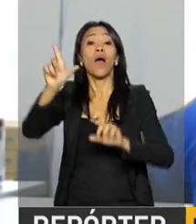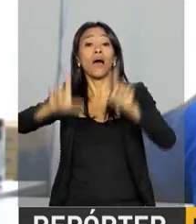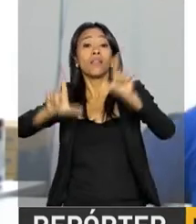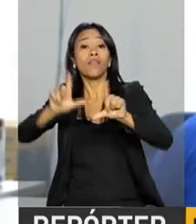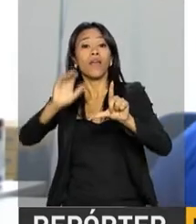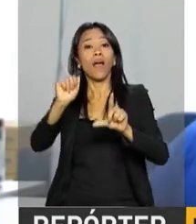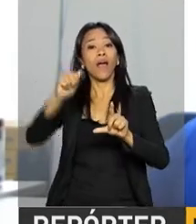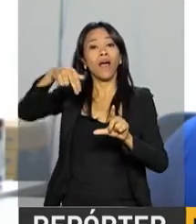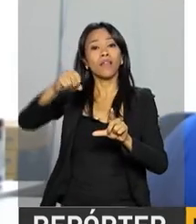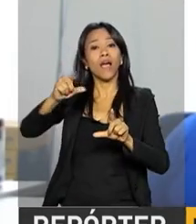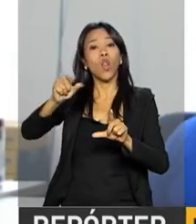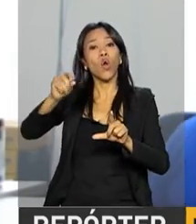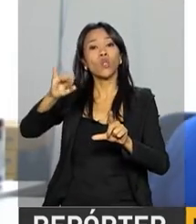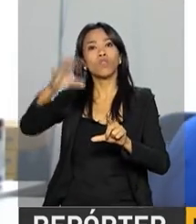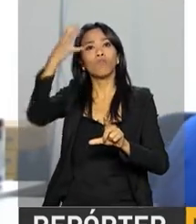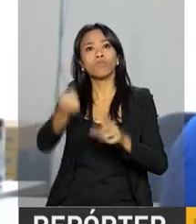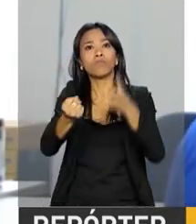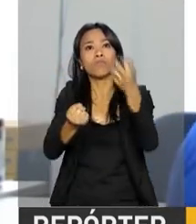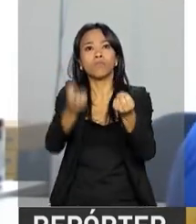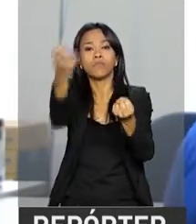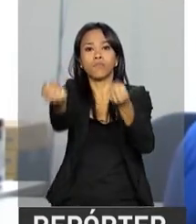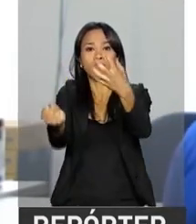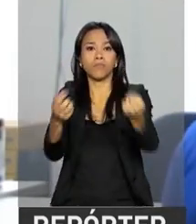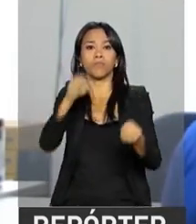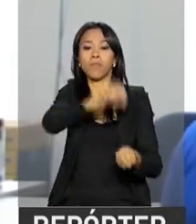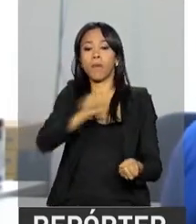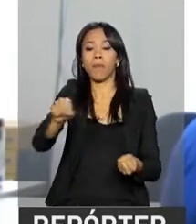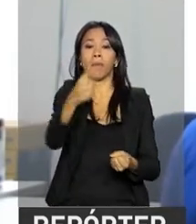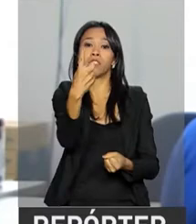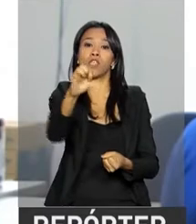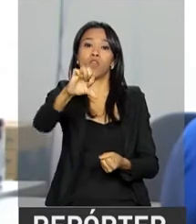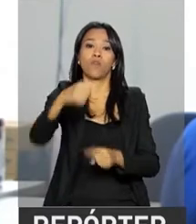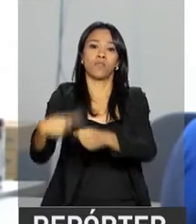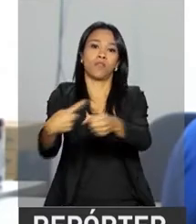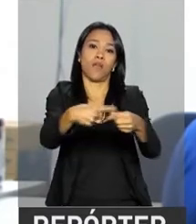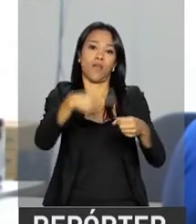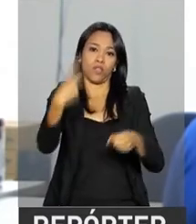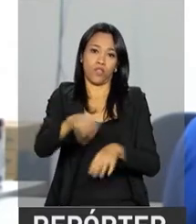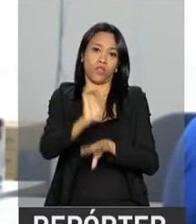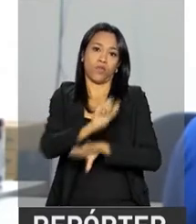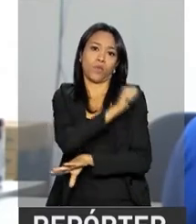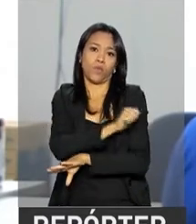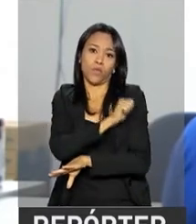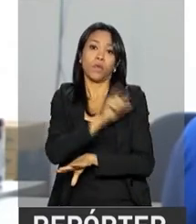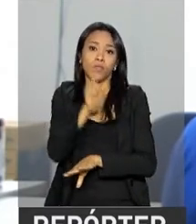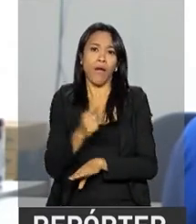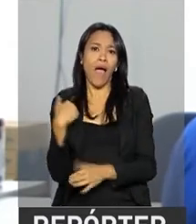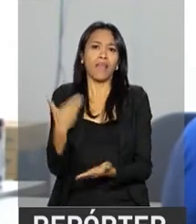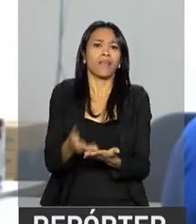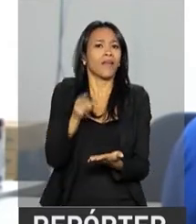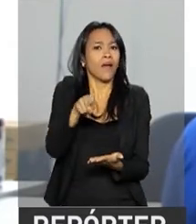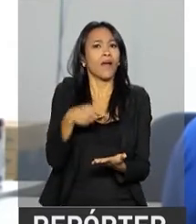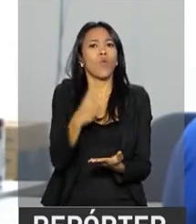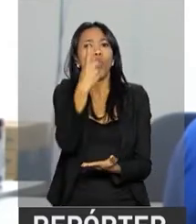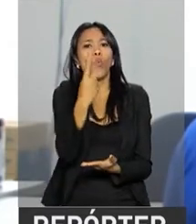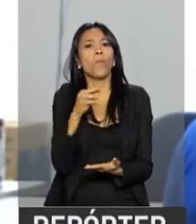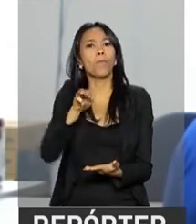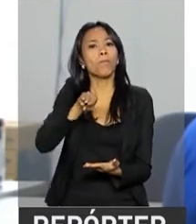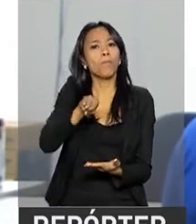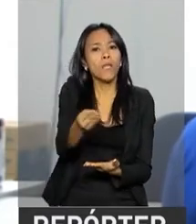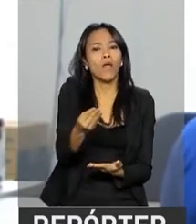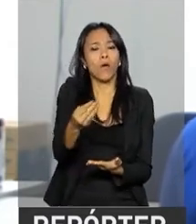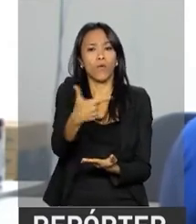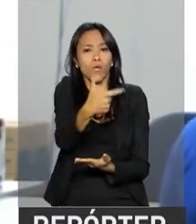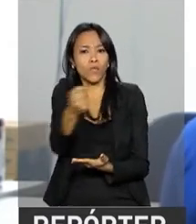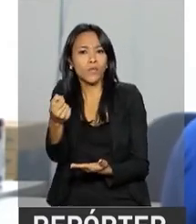ser desligado em 19 cidades aqui do Rio de Janeiro. A expectativa é que até lá sejam distribuídos 1 milhão e 200